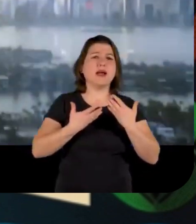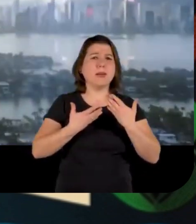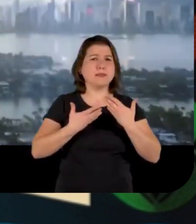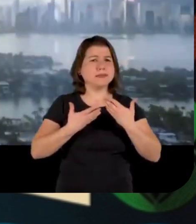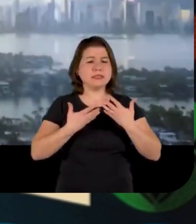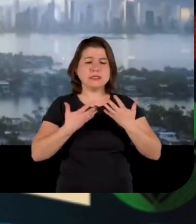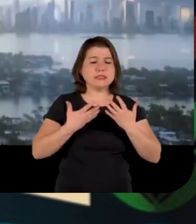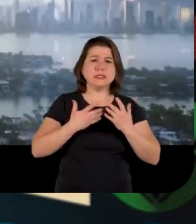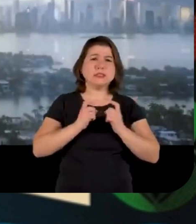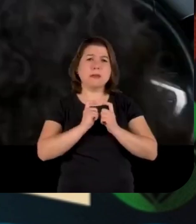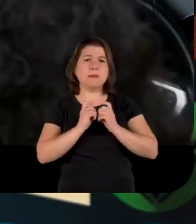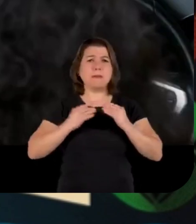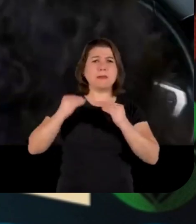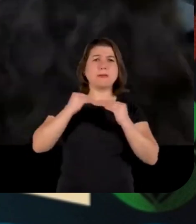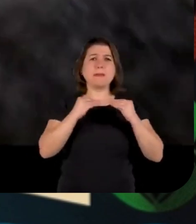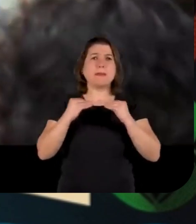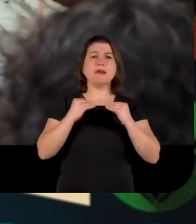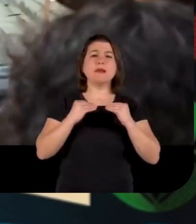também ao pai